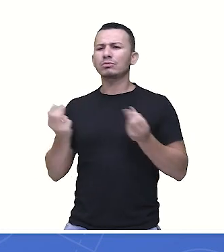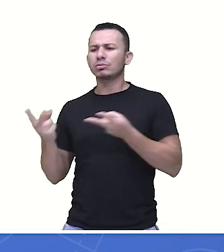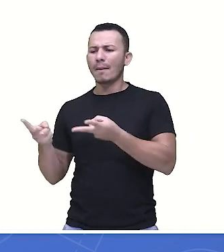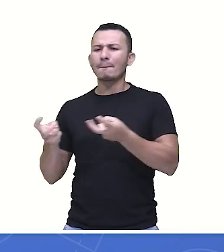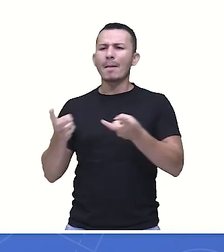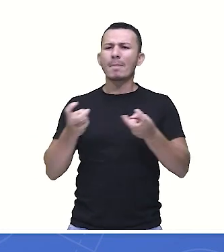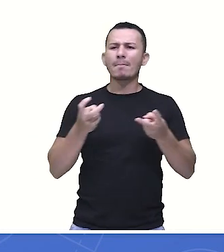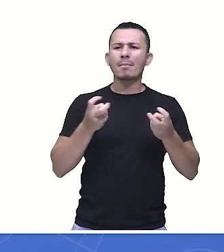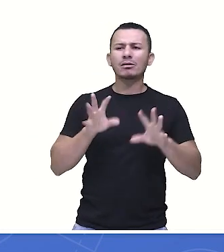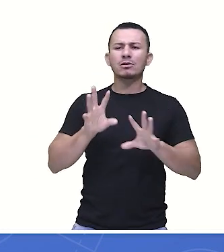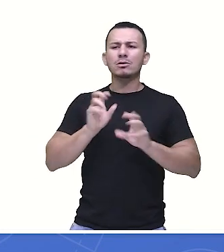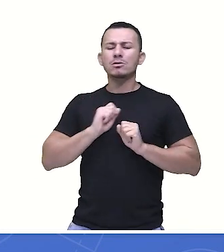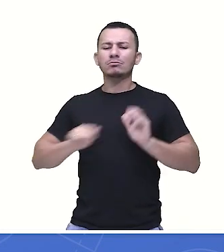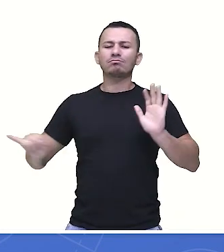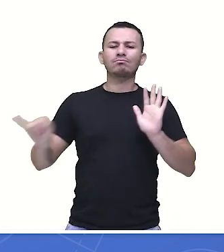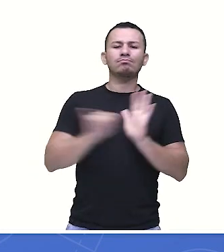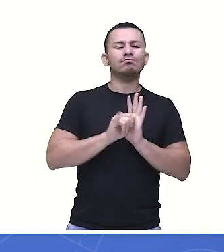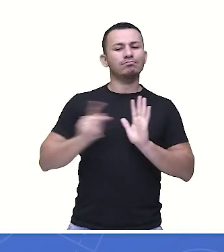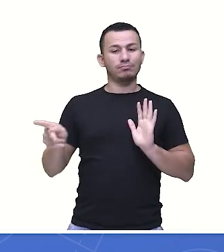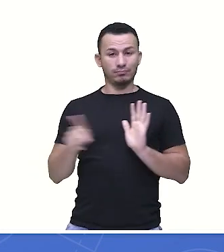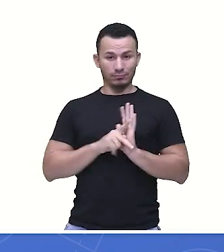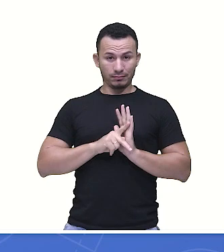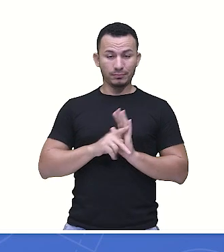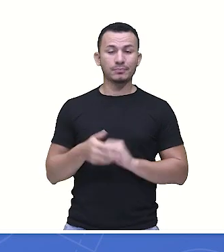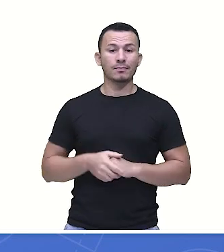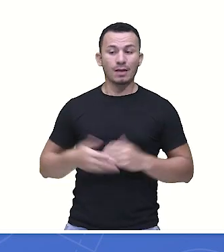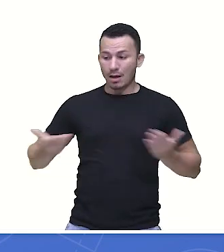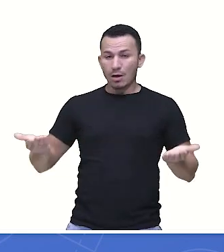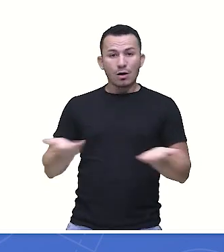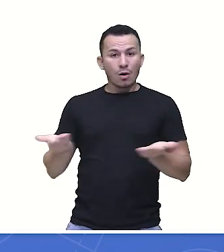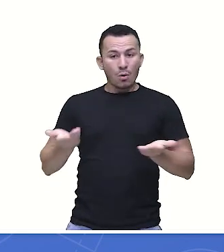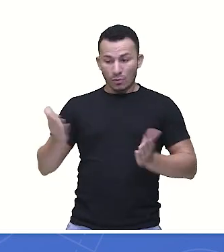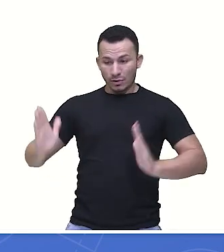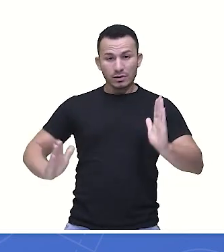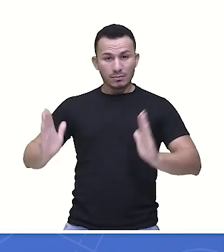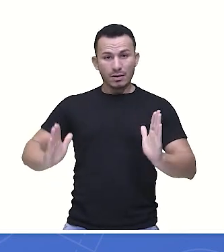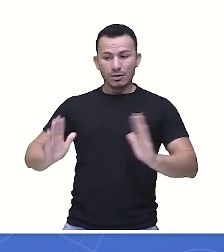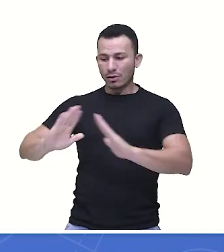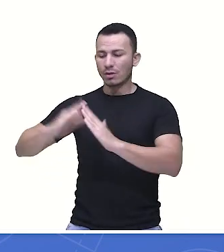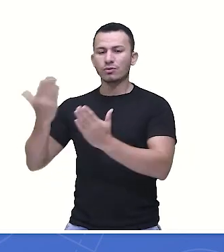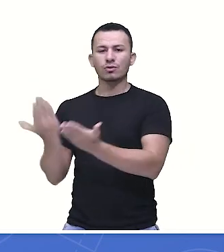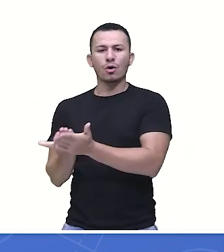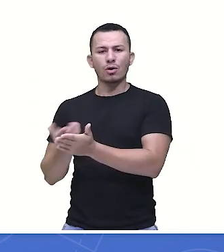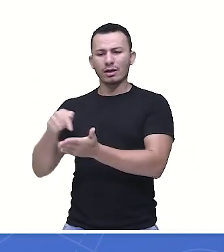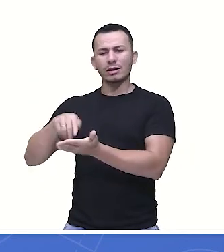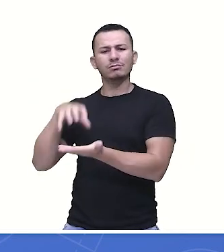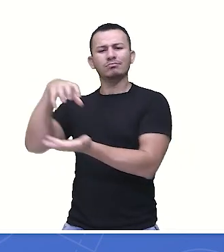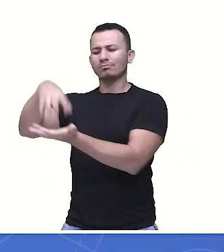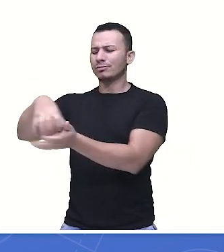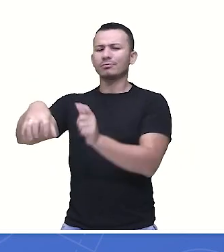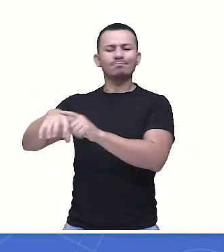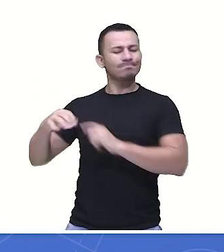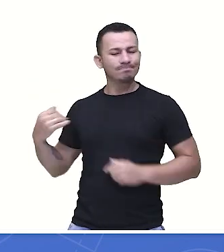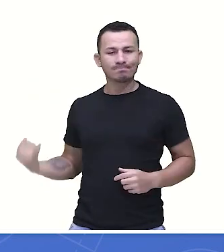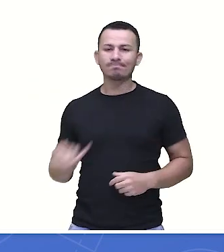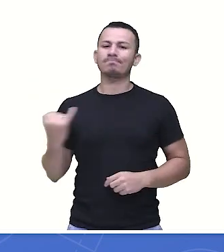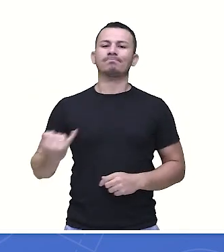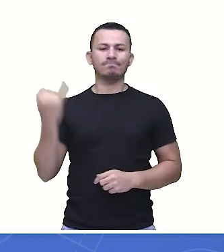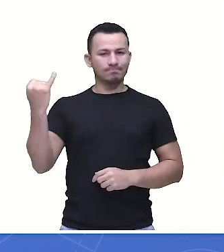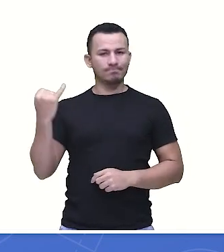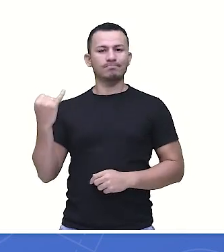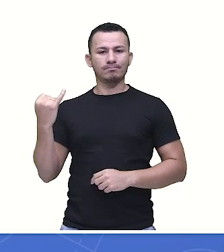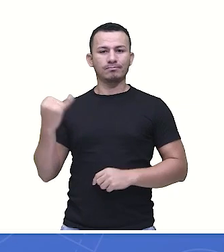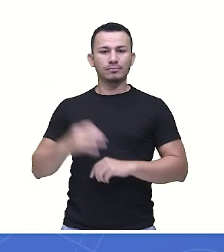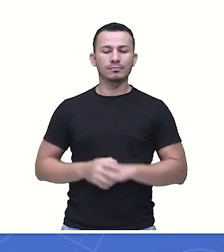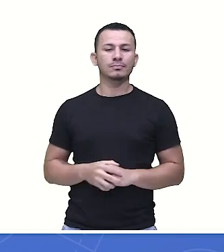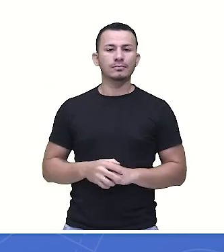sua identidade. Então, a escola é, hoje, na modernidade, ela é essa instituição importante. Vejam, é